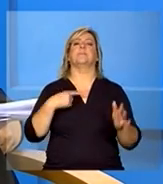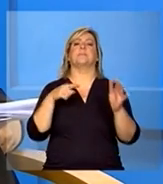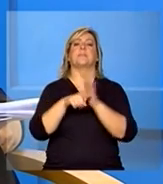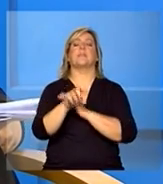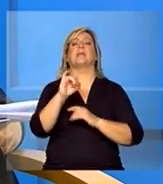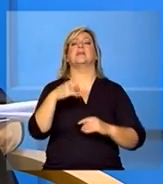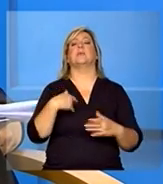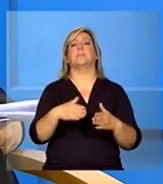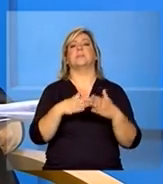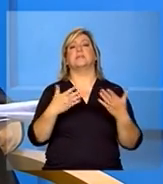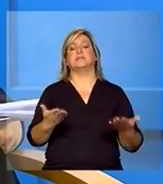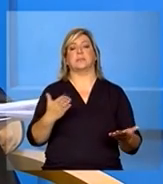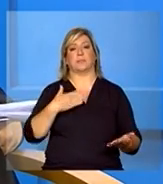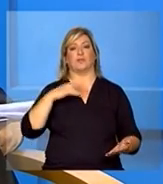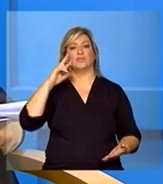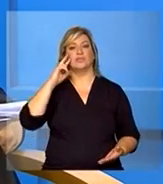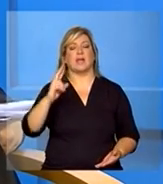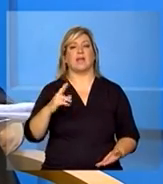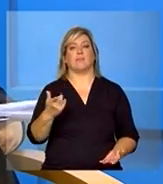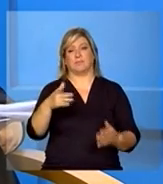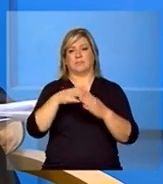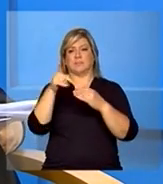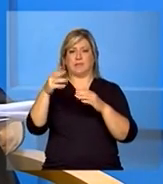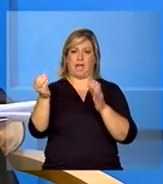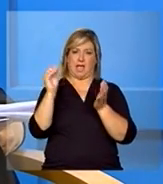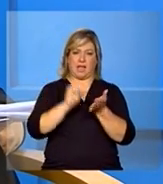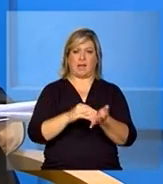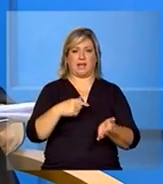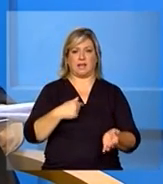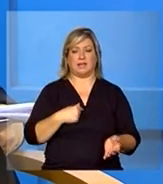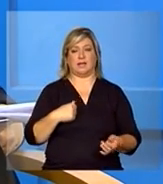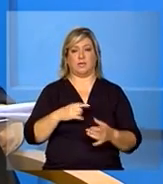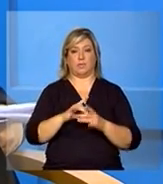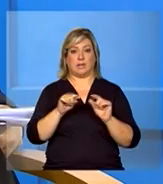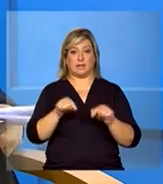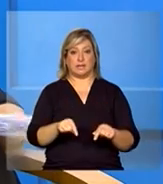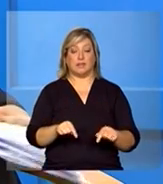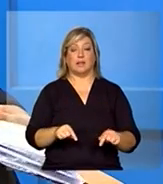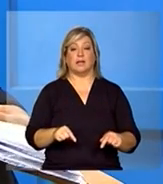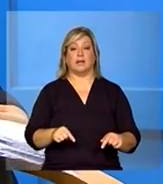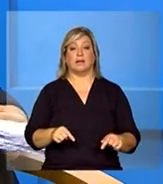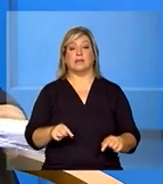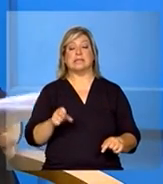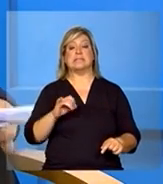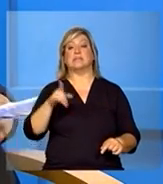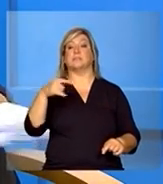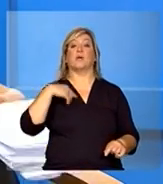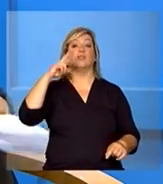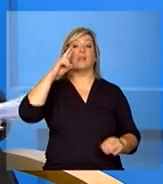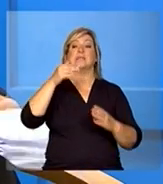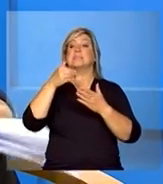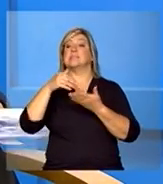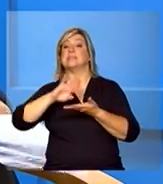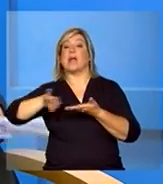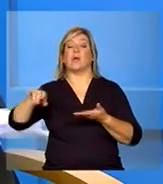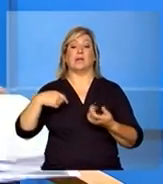chefe para que ele me cadastre eu tô autorizada para isso E aí eu eu ele sai por algum momento e eu preciso algum motivo e